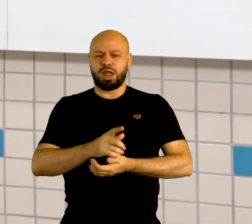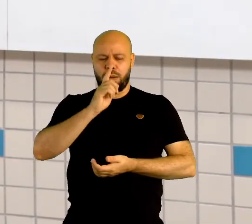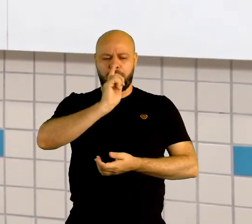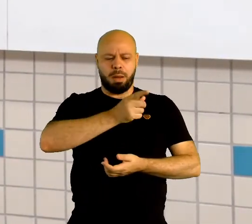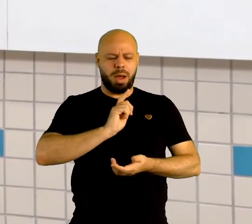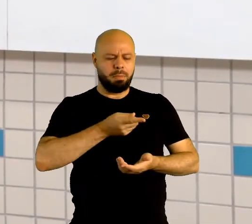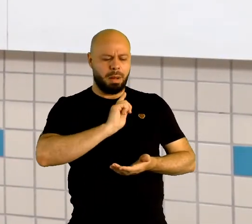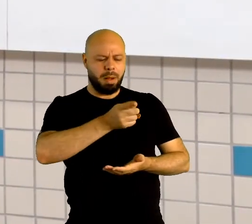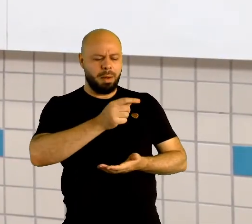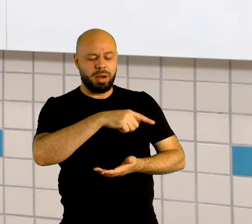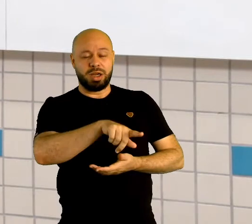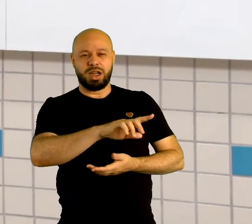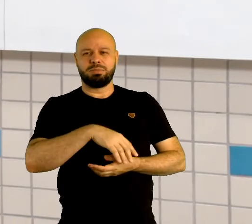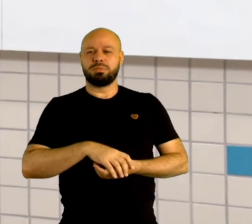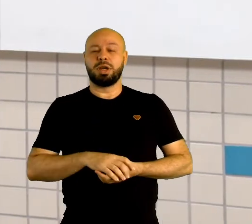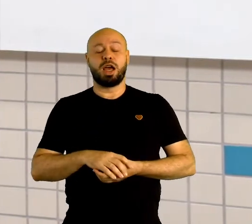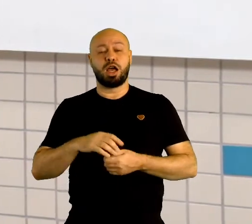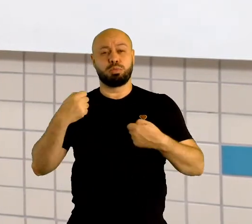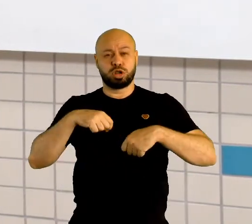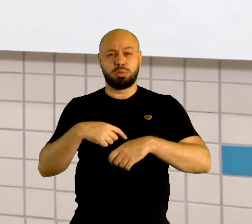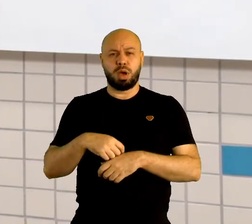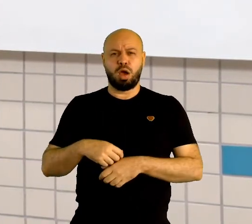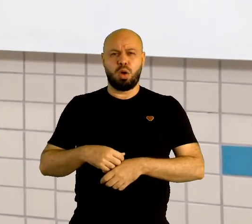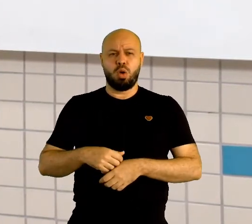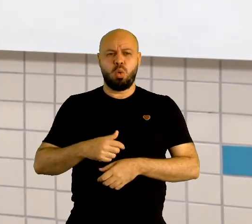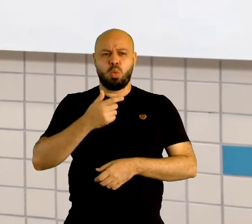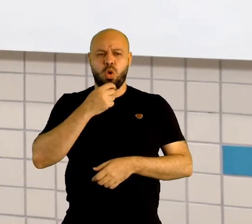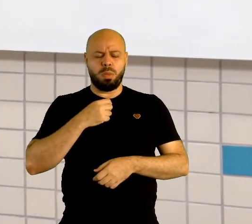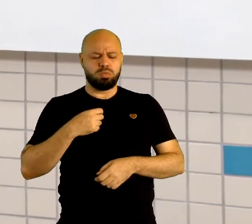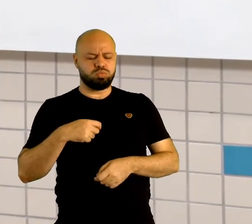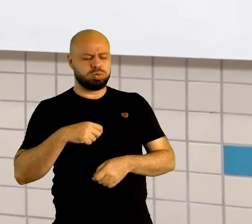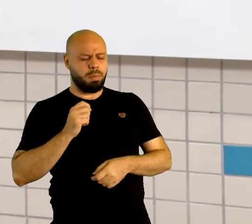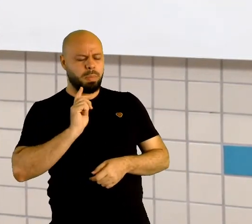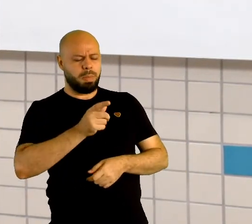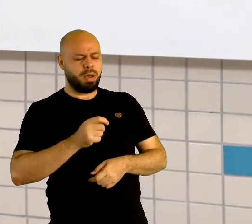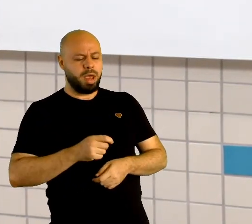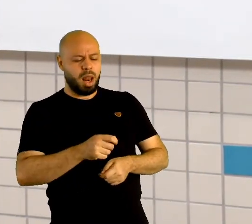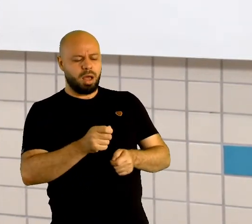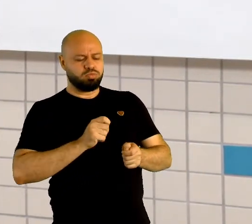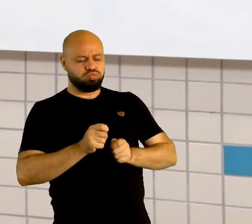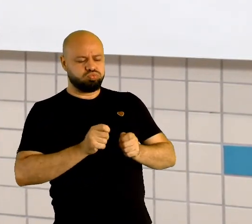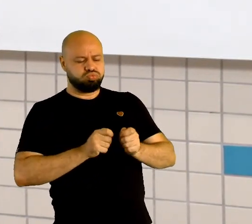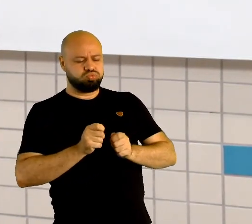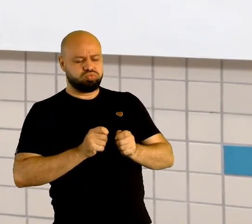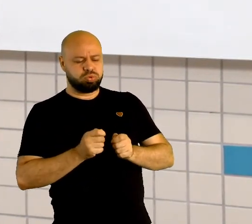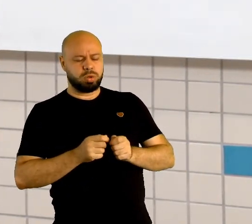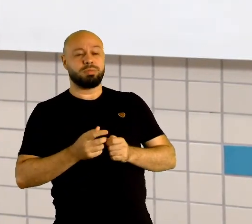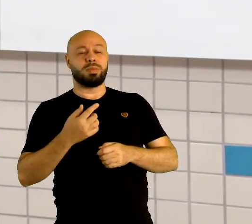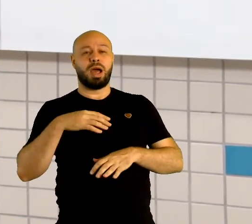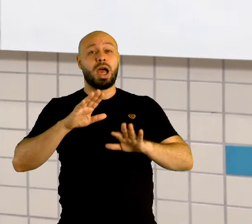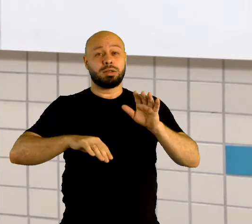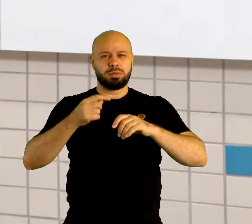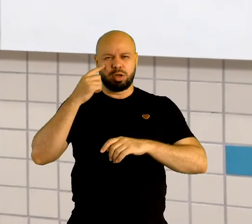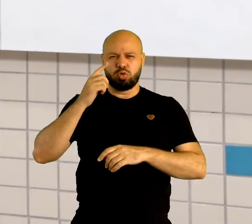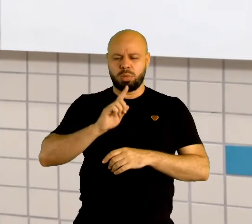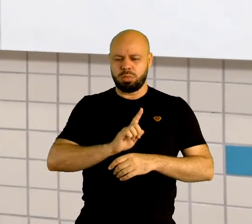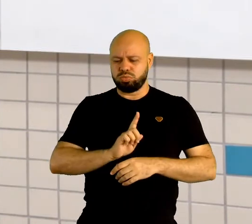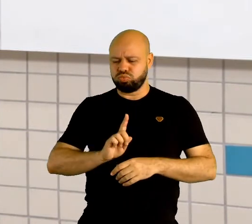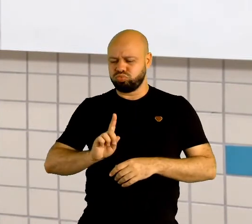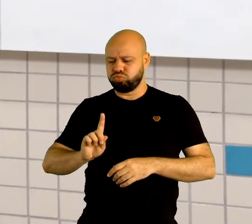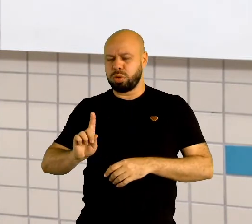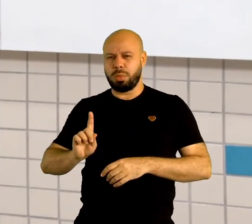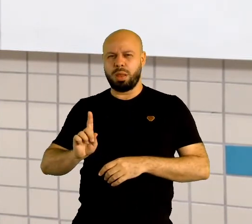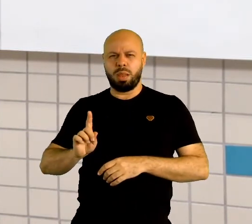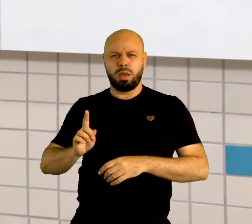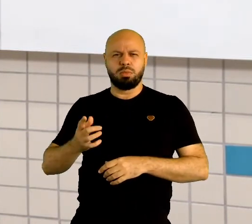ali uma máquina e uma segunda máquina vem ali seguindo ele, sem nenhum motorista, realizando